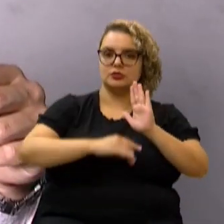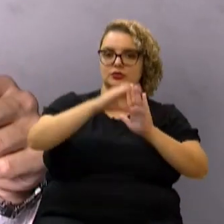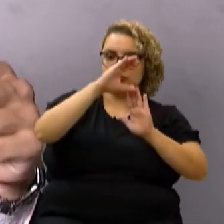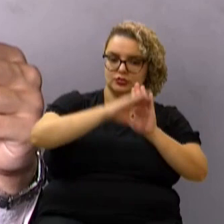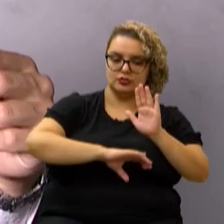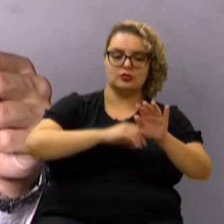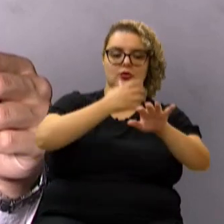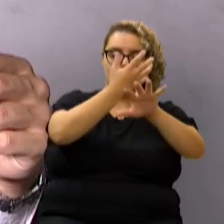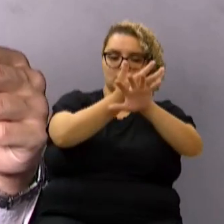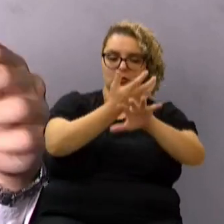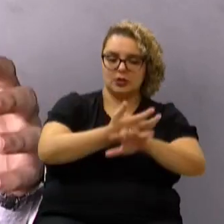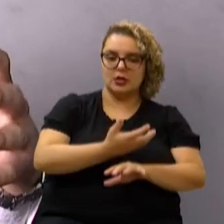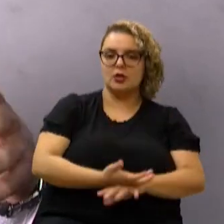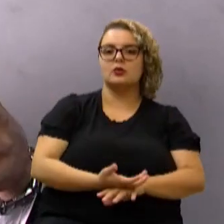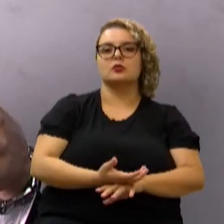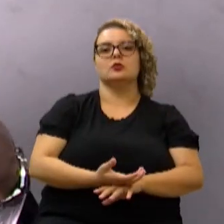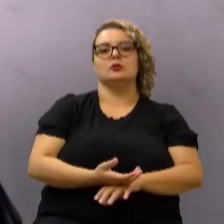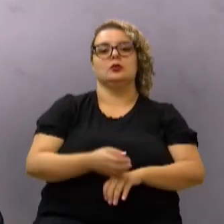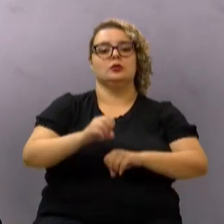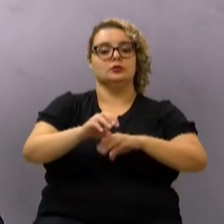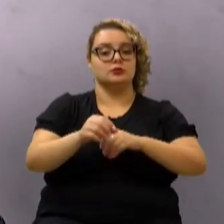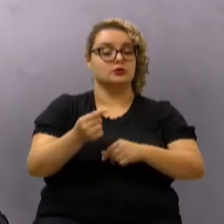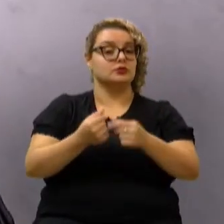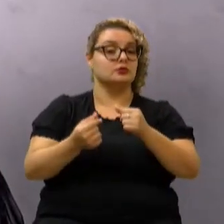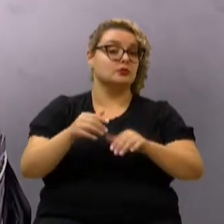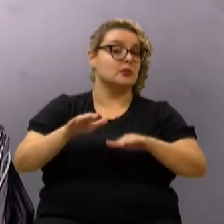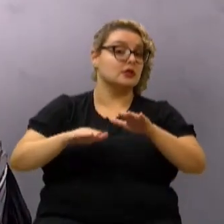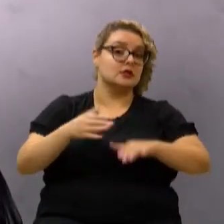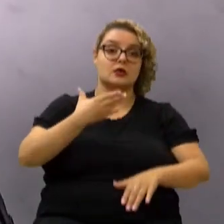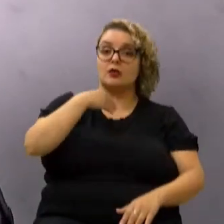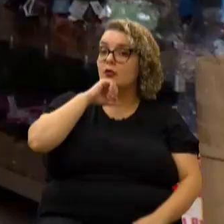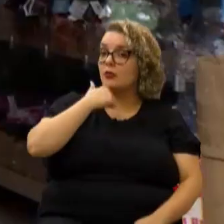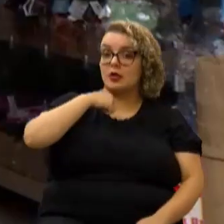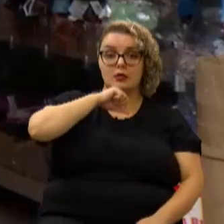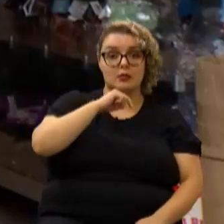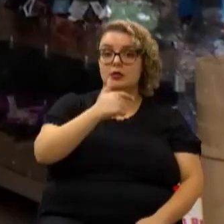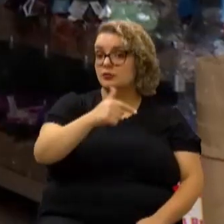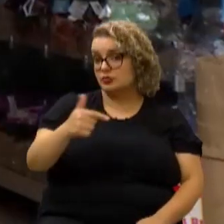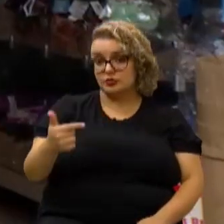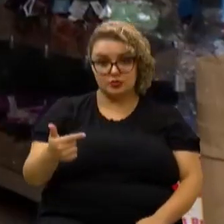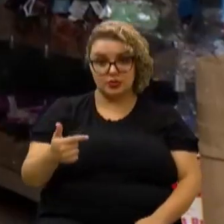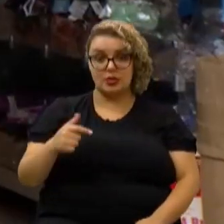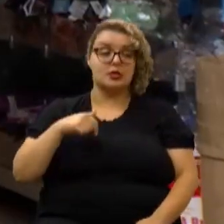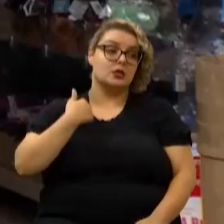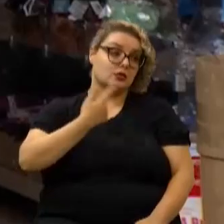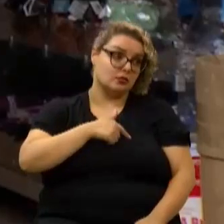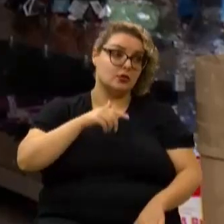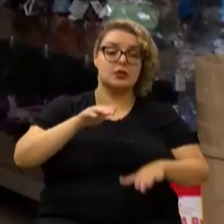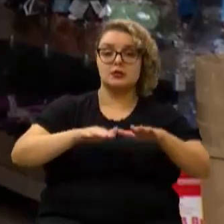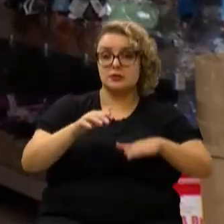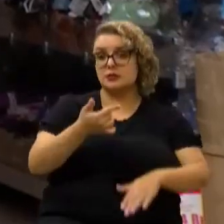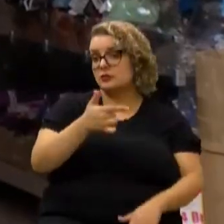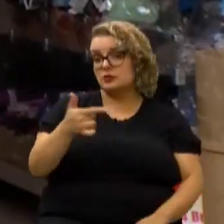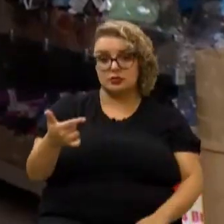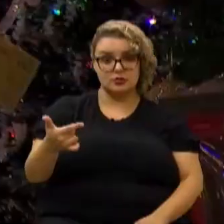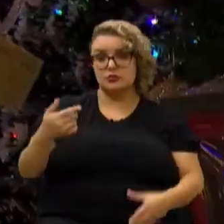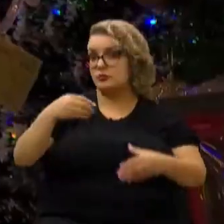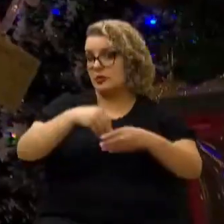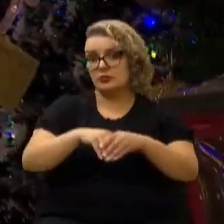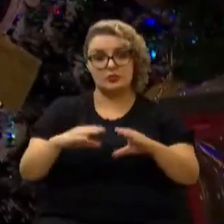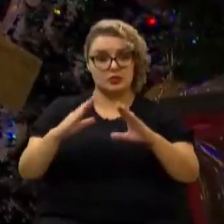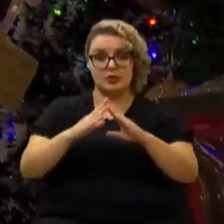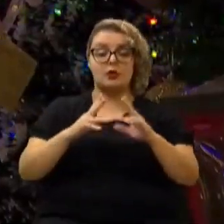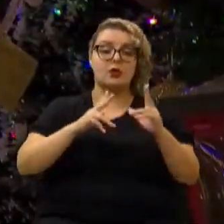financeira na grade curricular, mas é um ponto que nossos pais muitas vezes não tiveram. E até mesmo nós muitas vezes